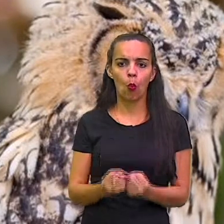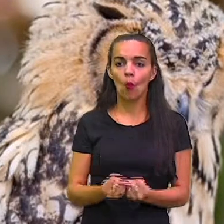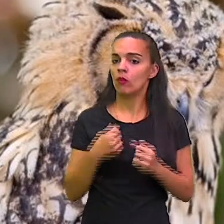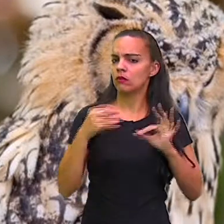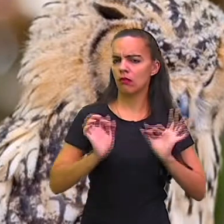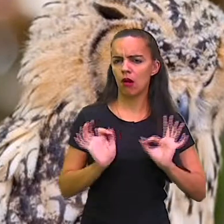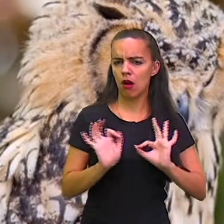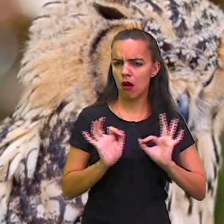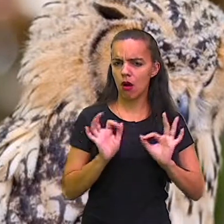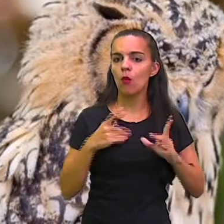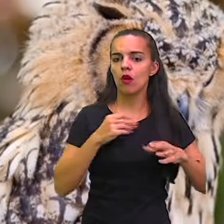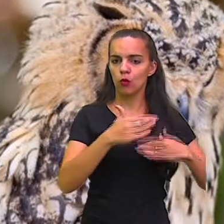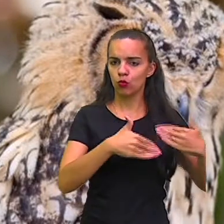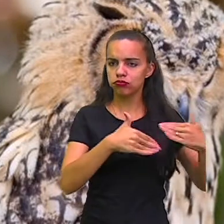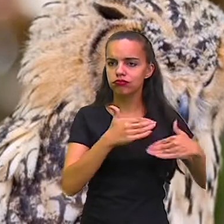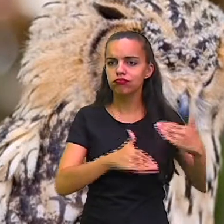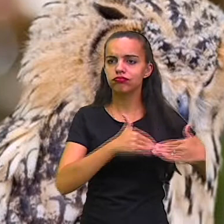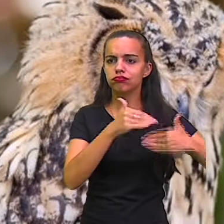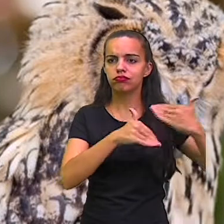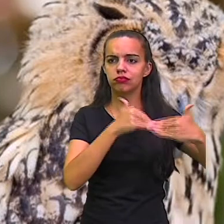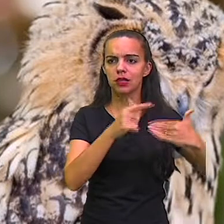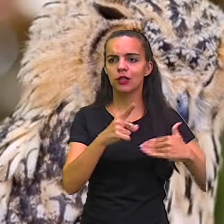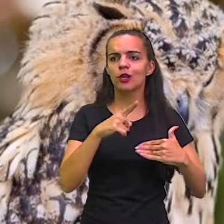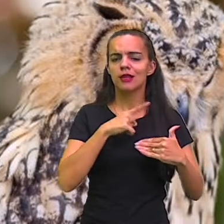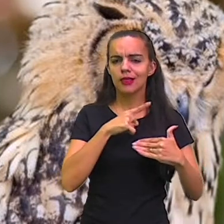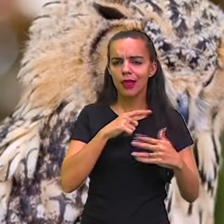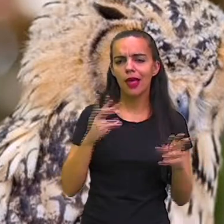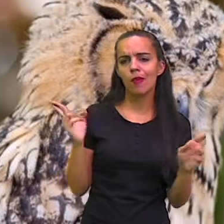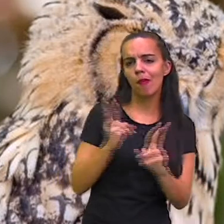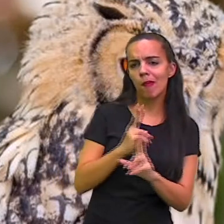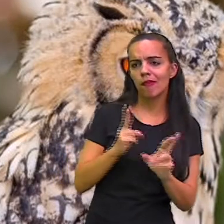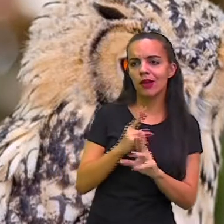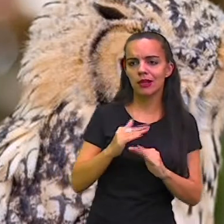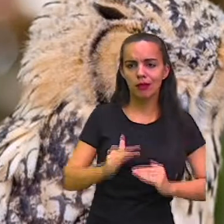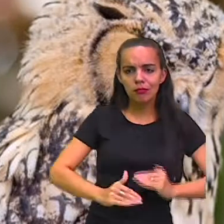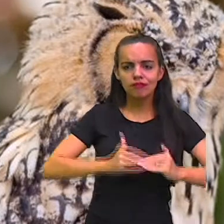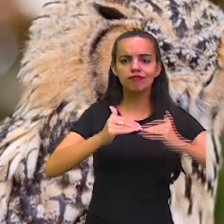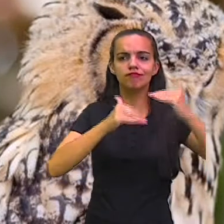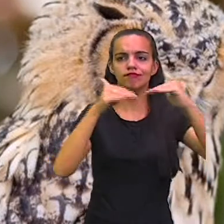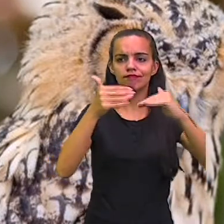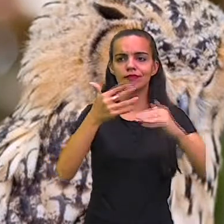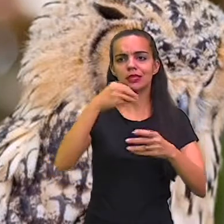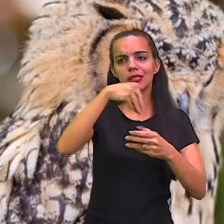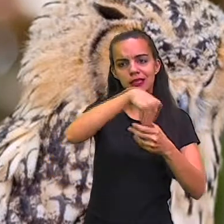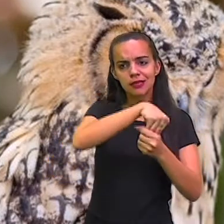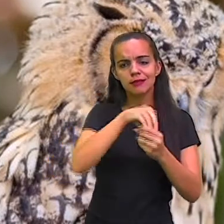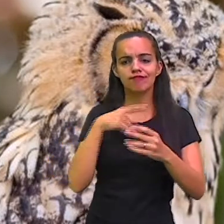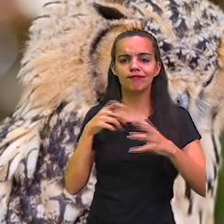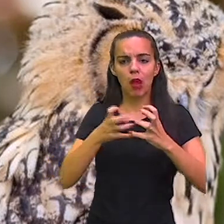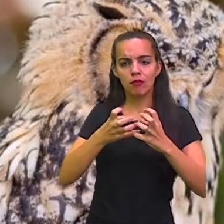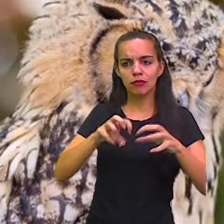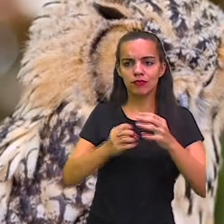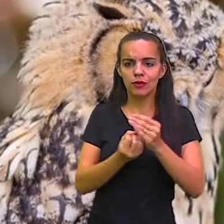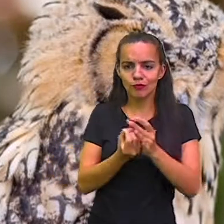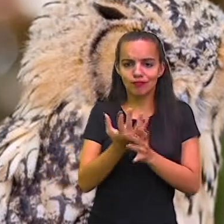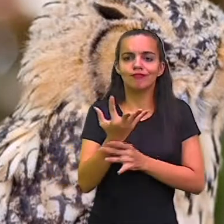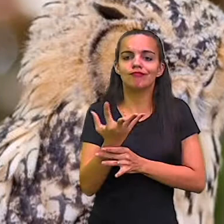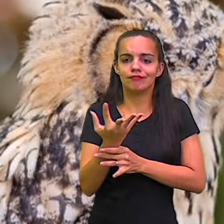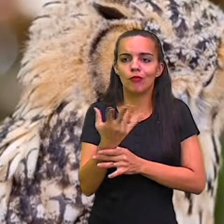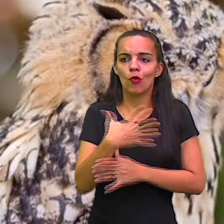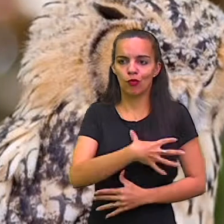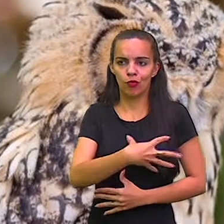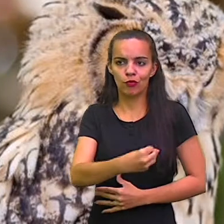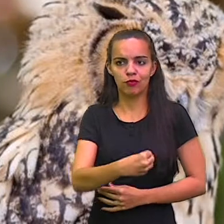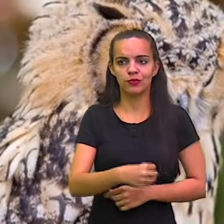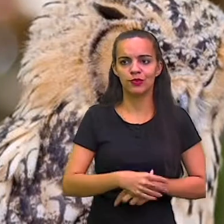Além disso Isso permite as trocas gasosas a entrada EA saída de gás carbônico